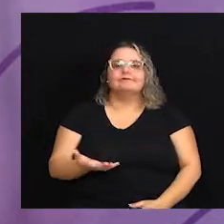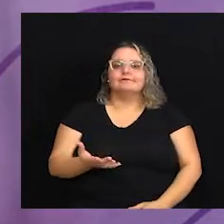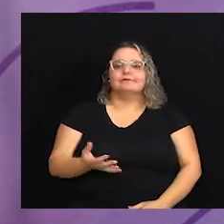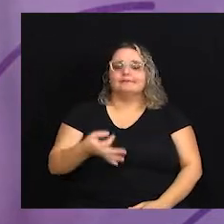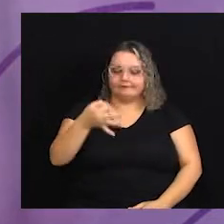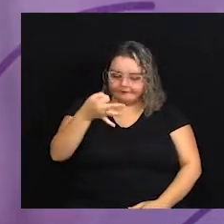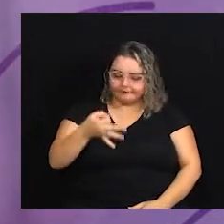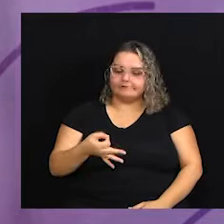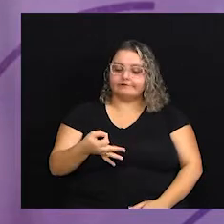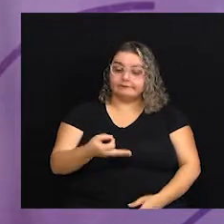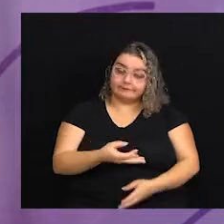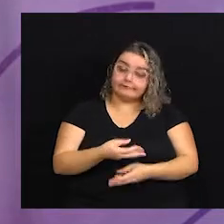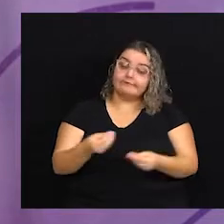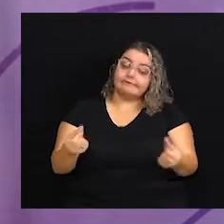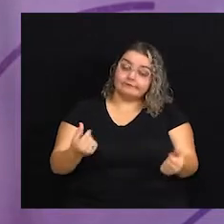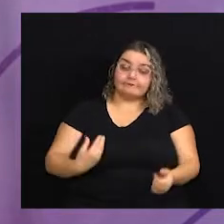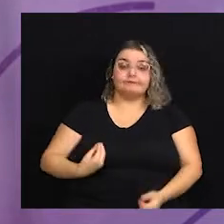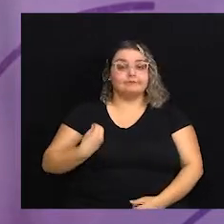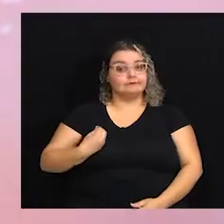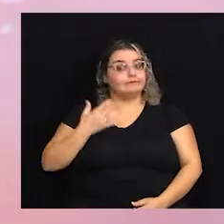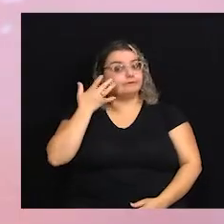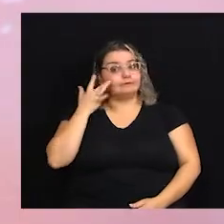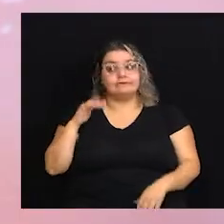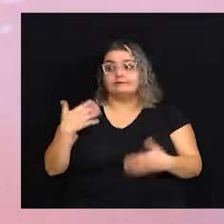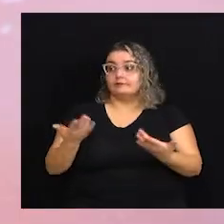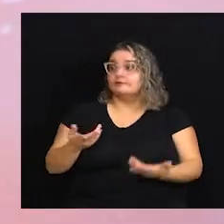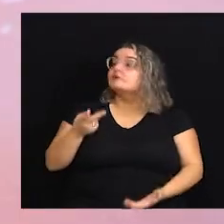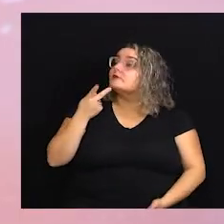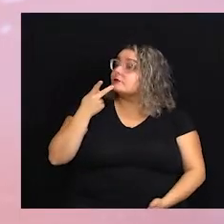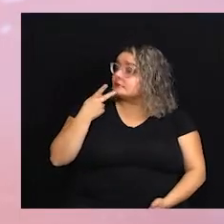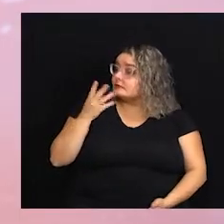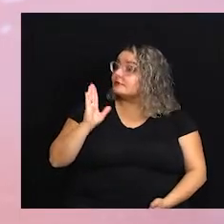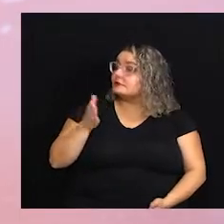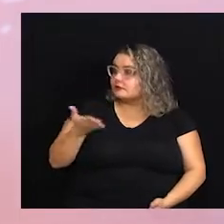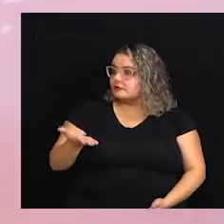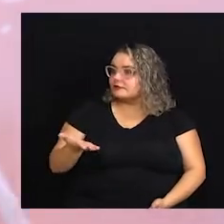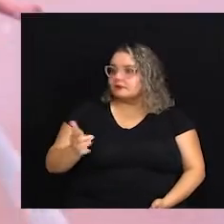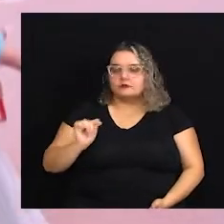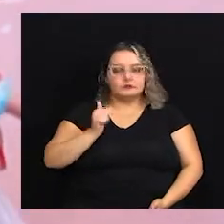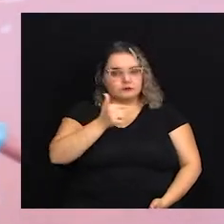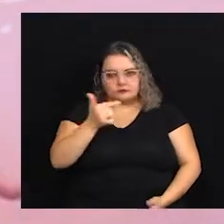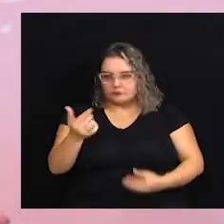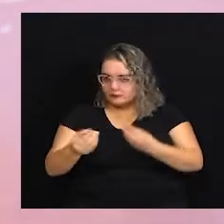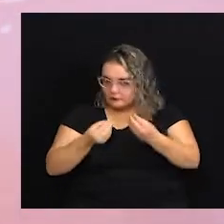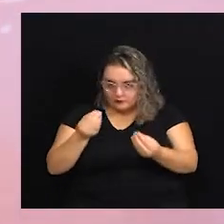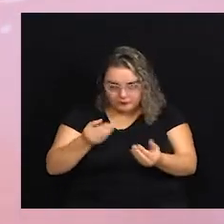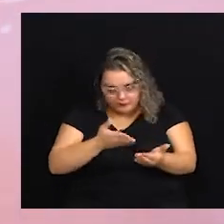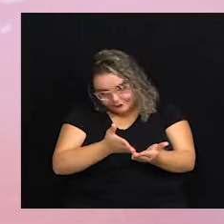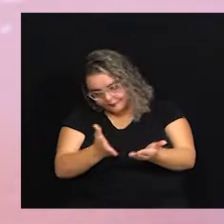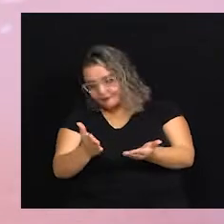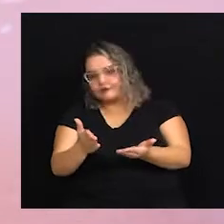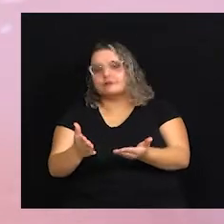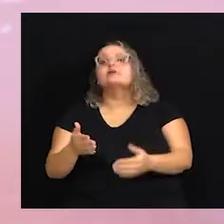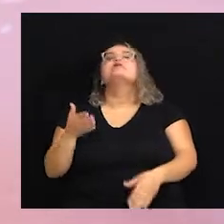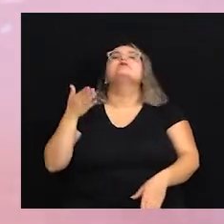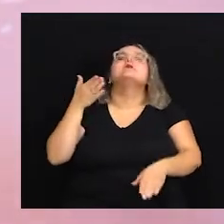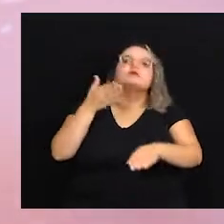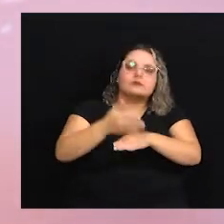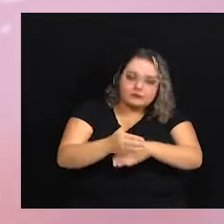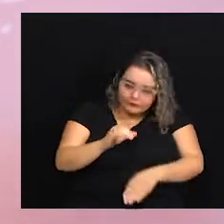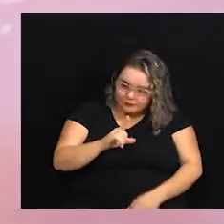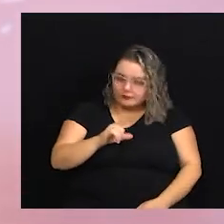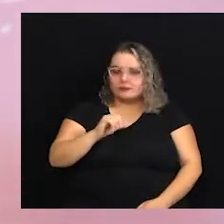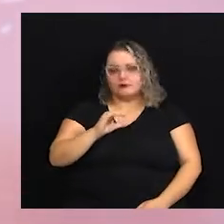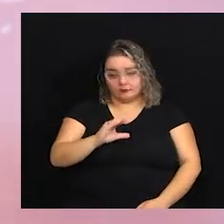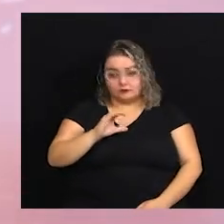consideravelmente a qualidade de vida da mulher e ela não se dá conta. Eu ia falar exatamente isso, né? Não tem como fugir. A gente vai entrar no climatério, vai